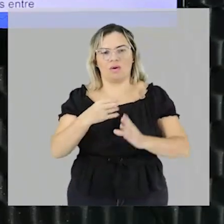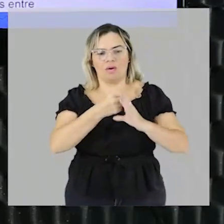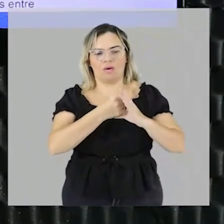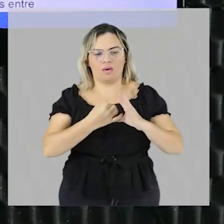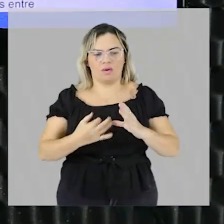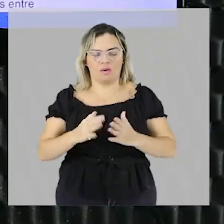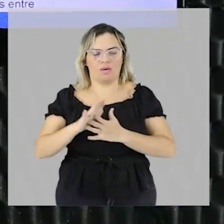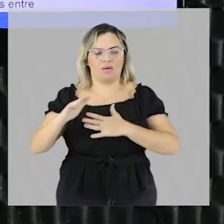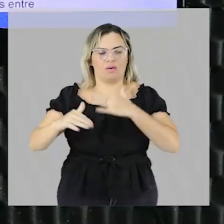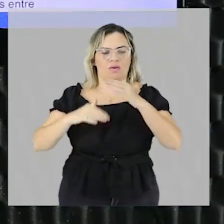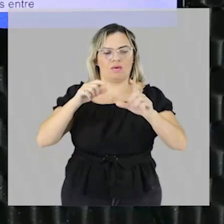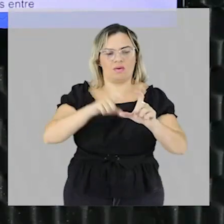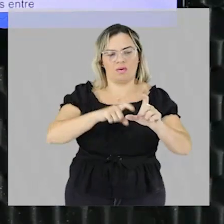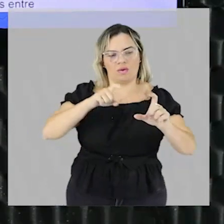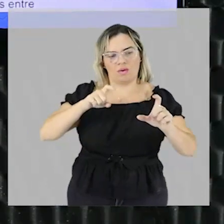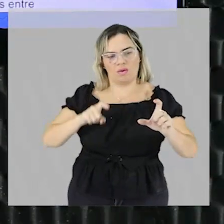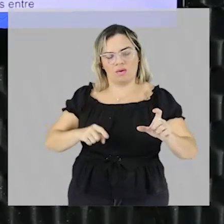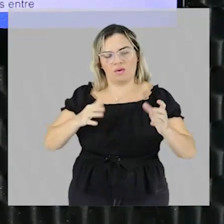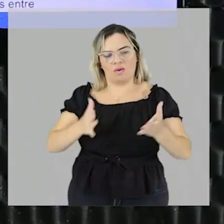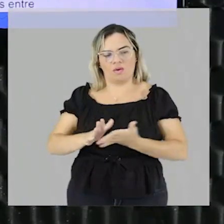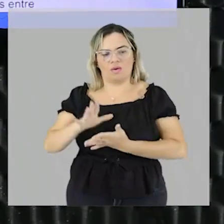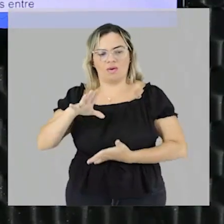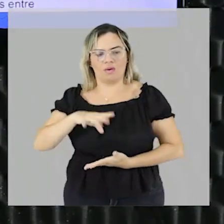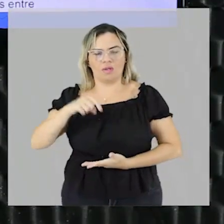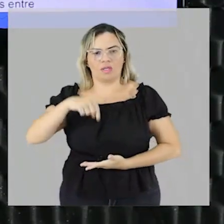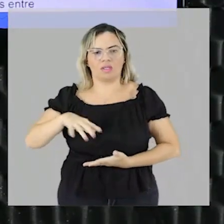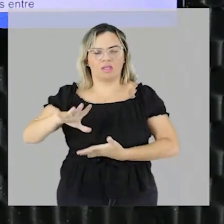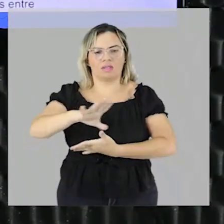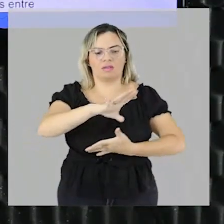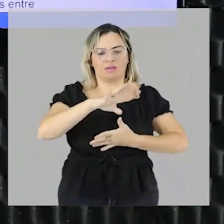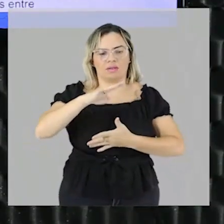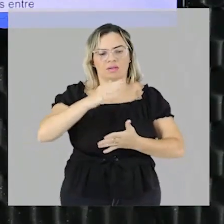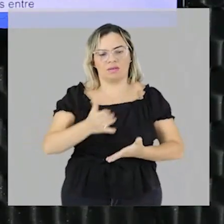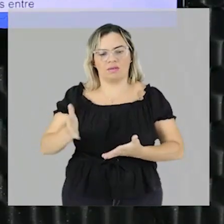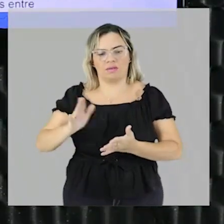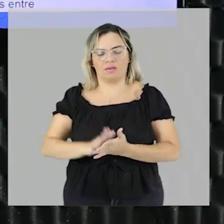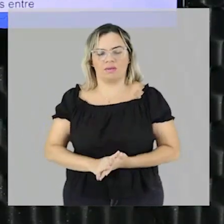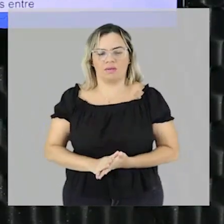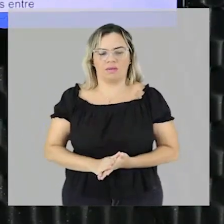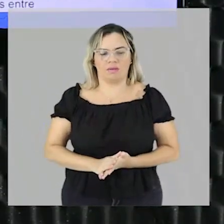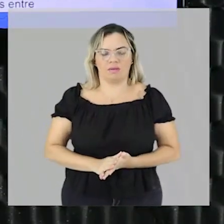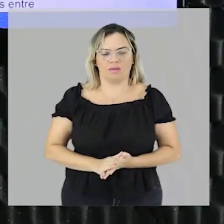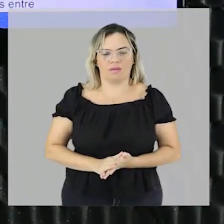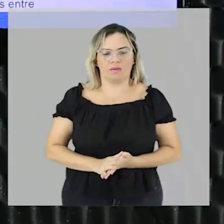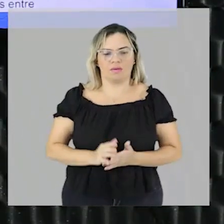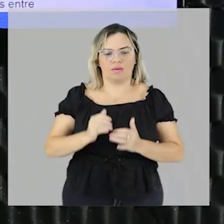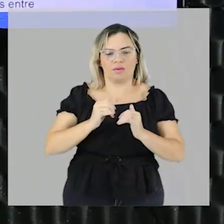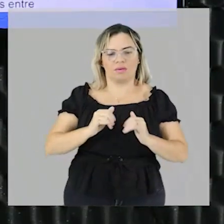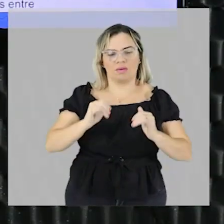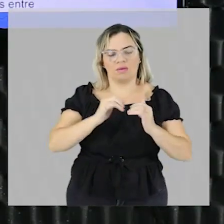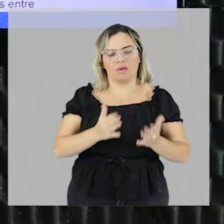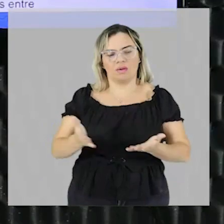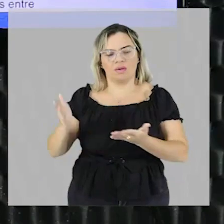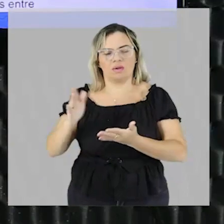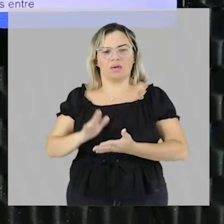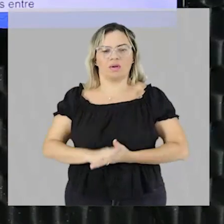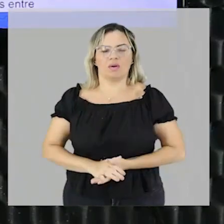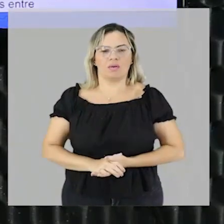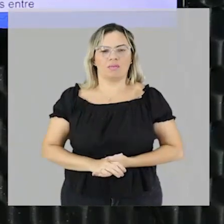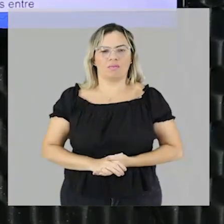processo de independência da colônia luso-americana, expresso em dissensões, ou